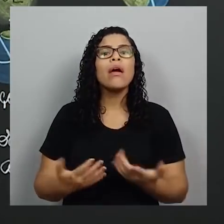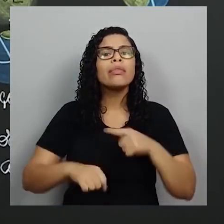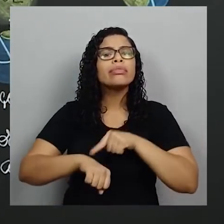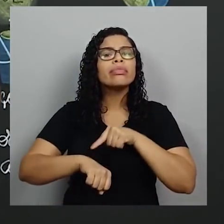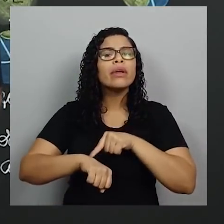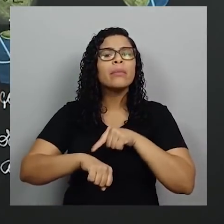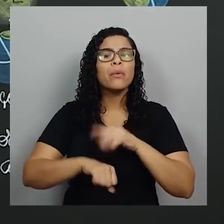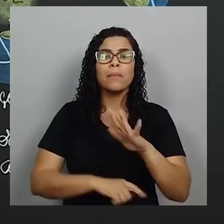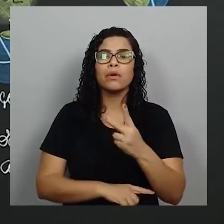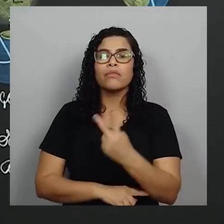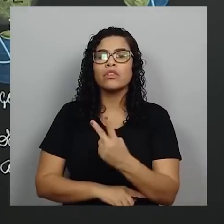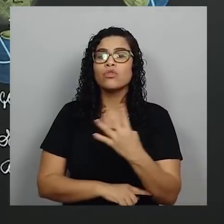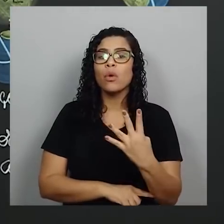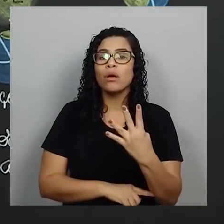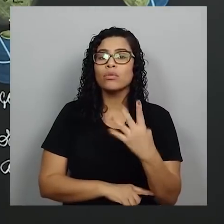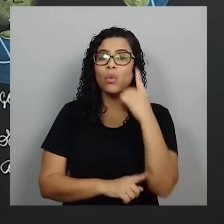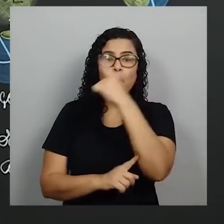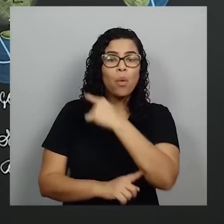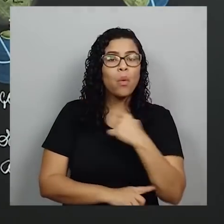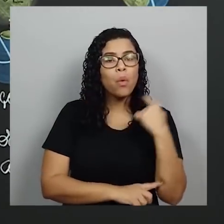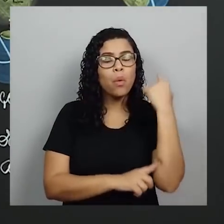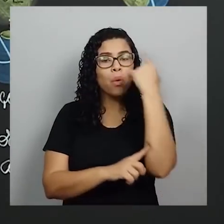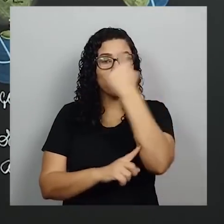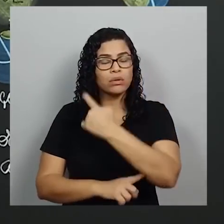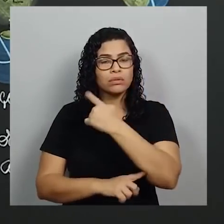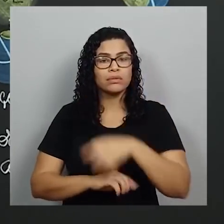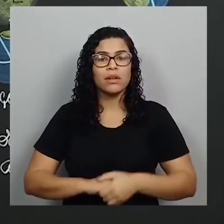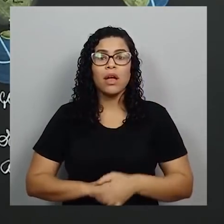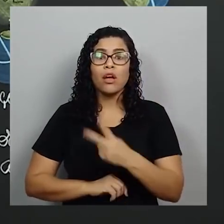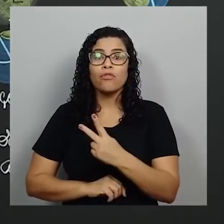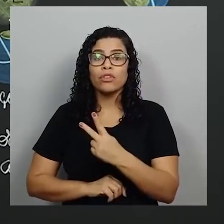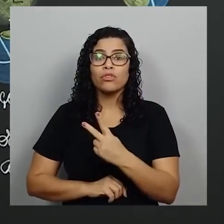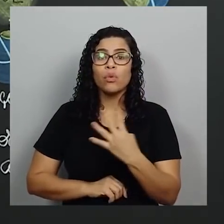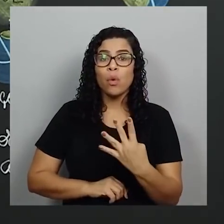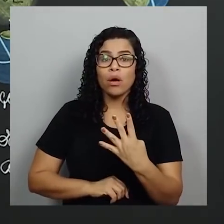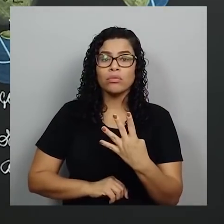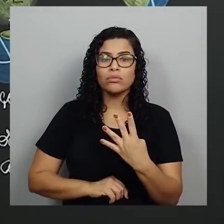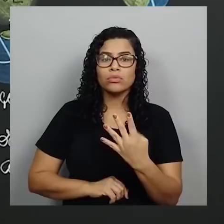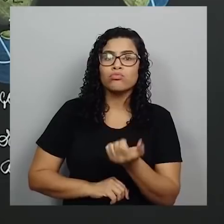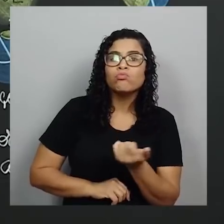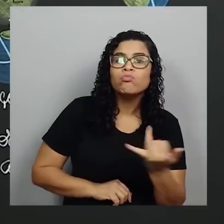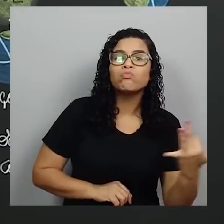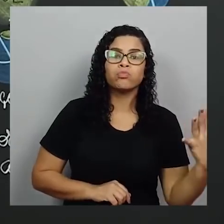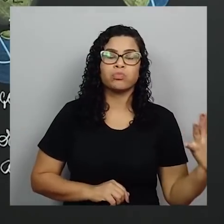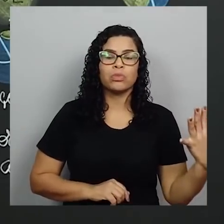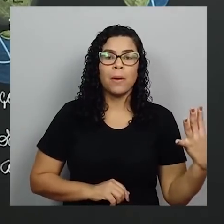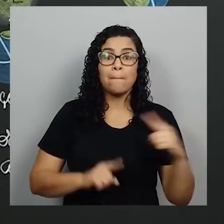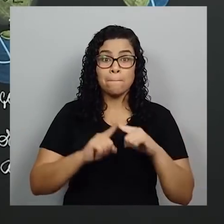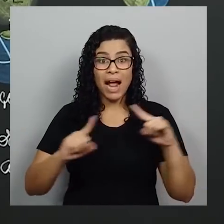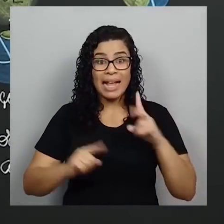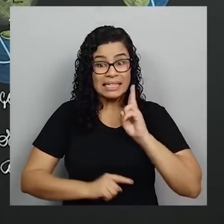ela vai ser de 24 horas, sempre uns quebradinhos, porém a gente sempre vai trabalhar com os números redondos, essas 24